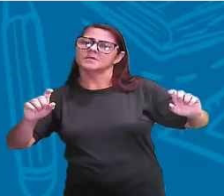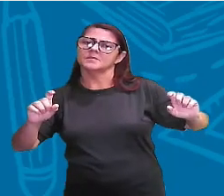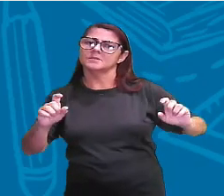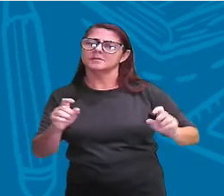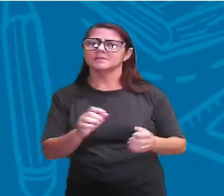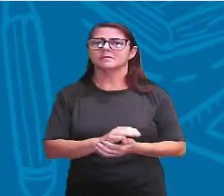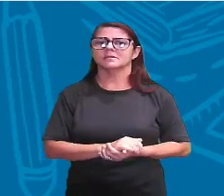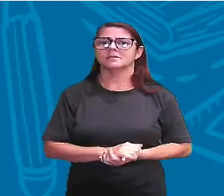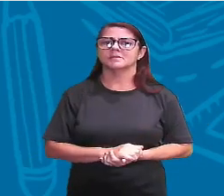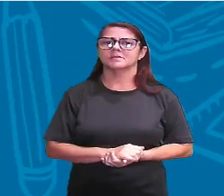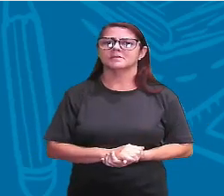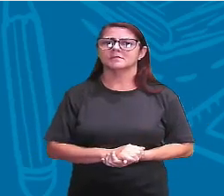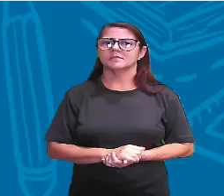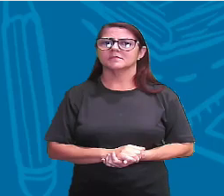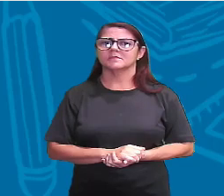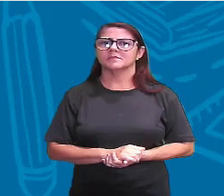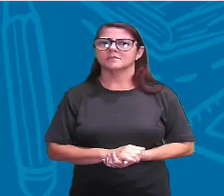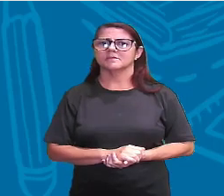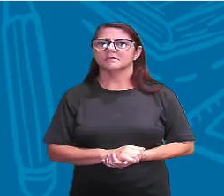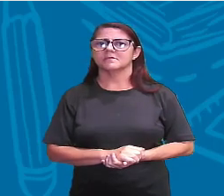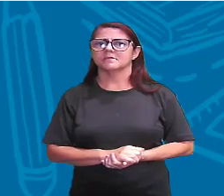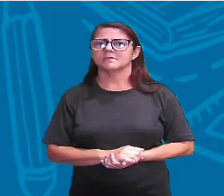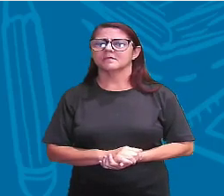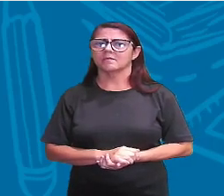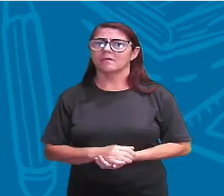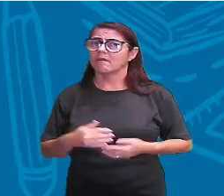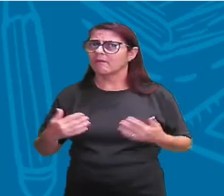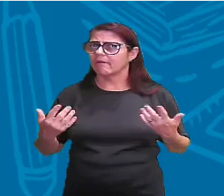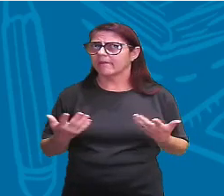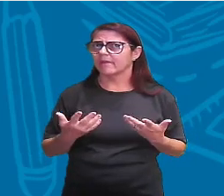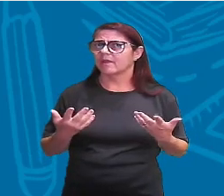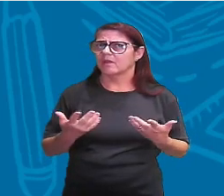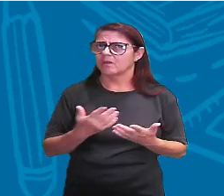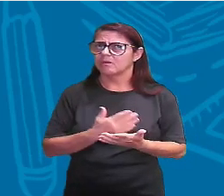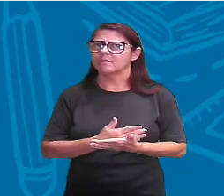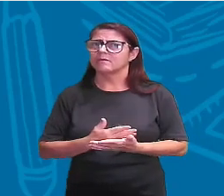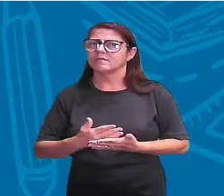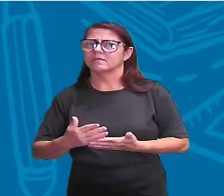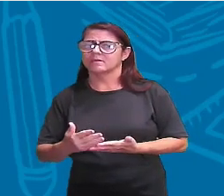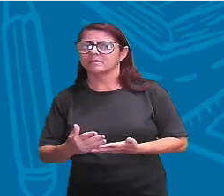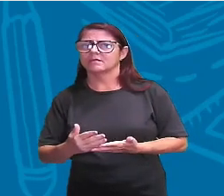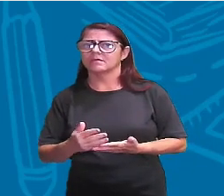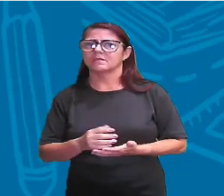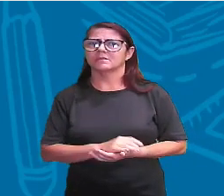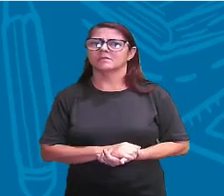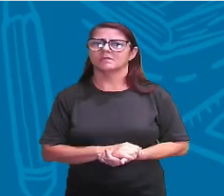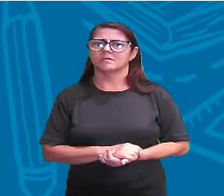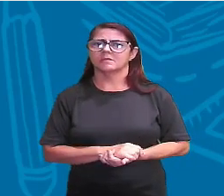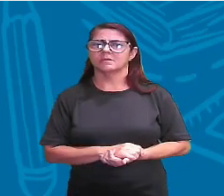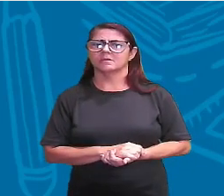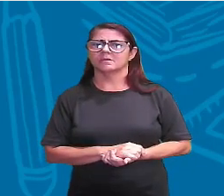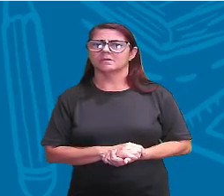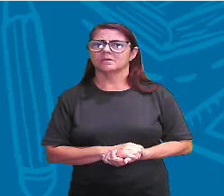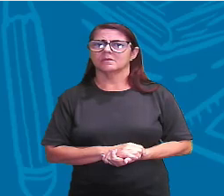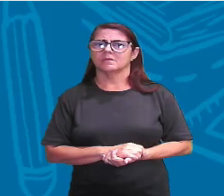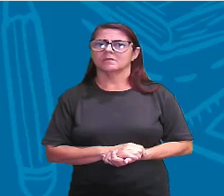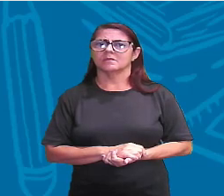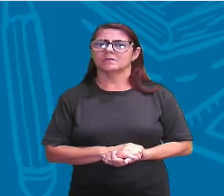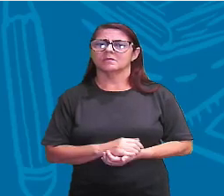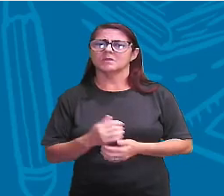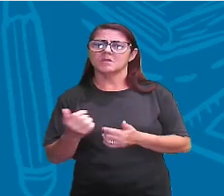aí, certo? Agora, gente, continuando sobre os pronomes, só que agora no papel